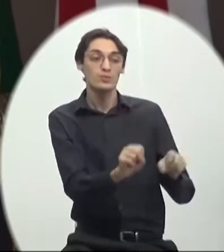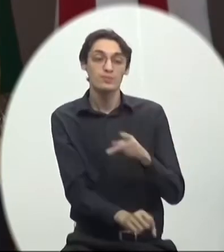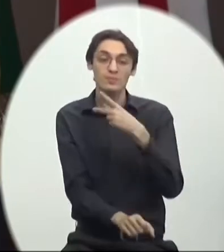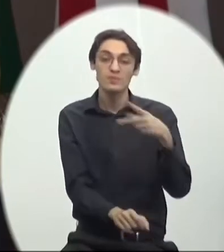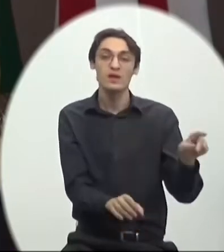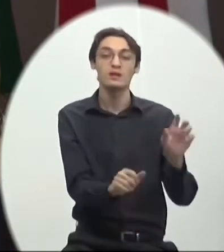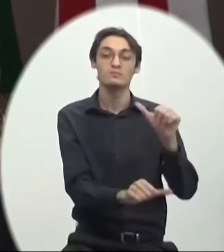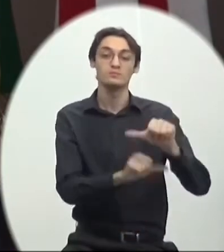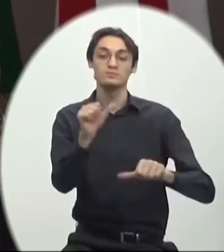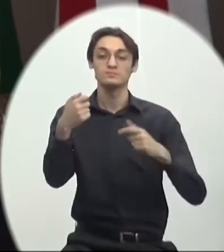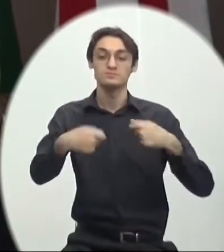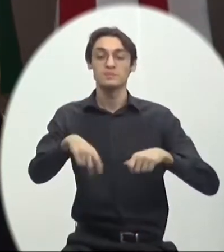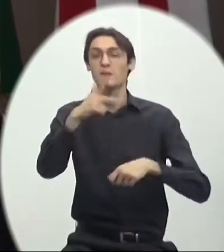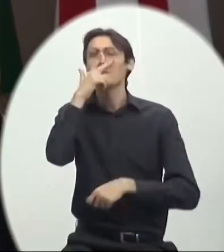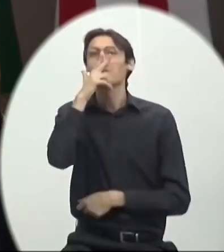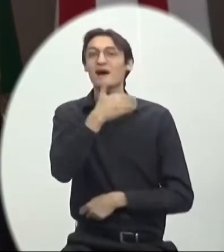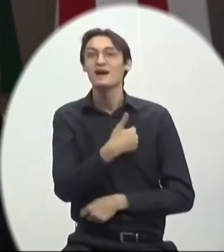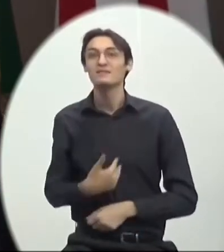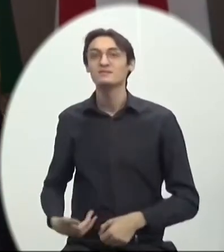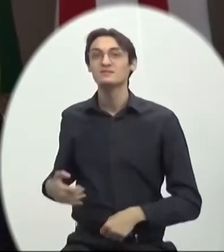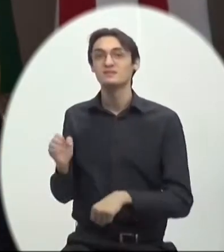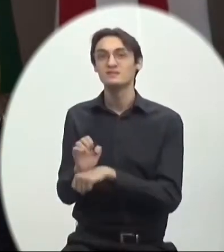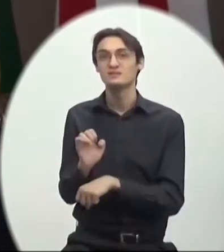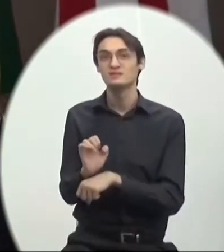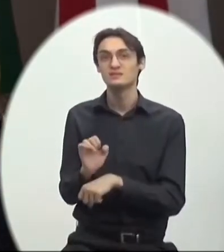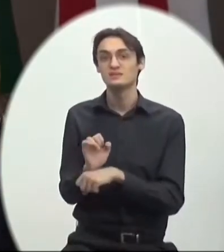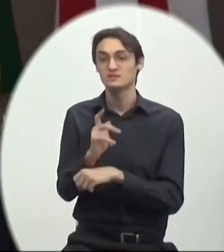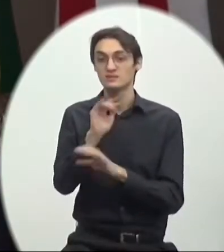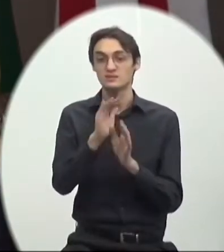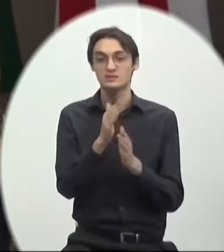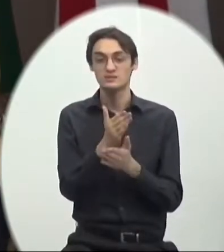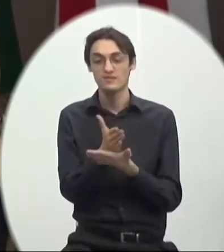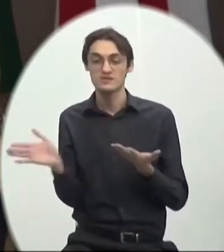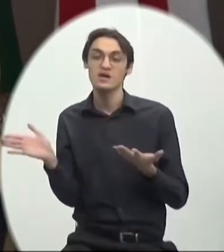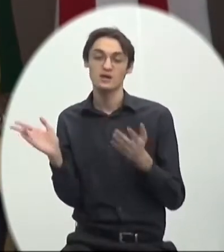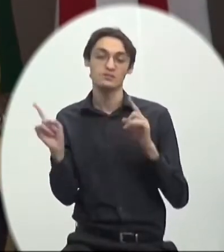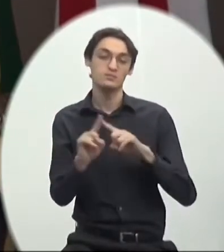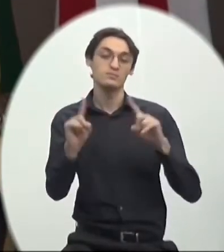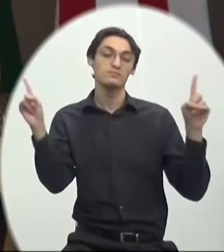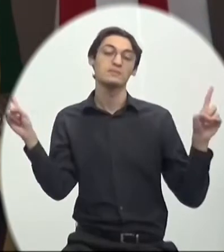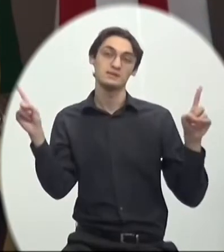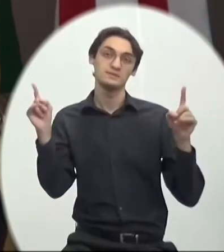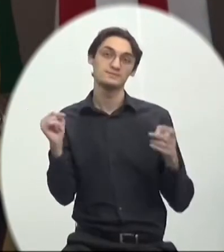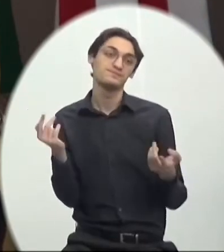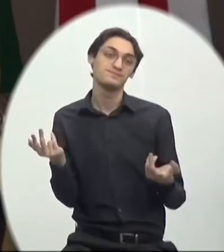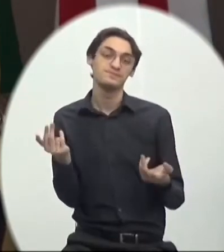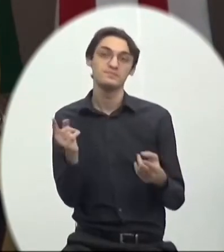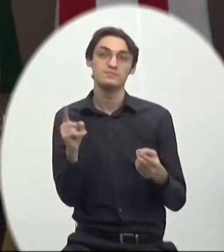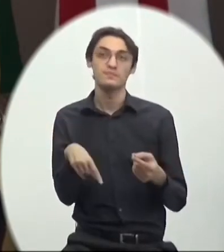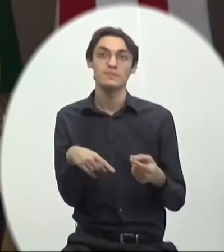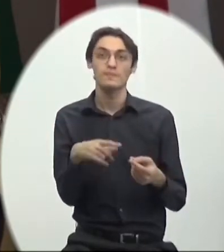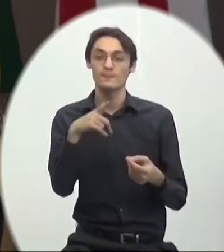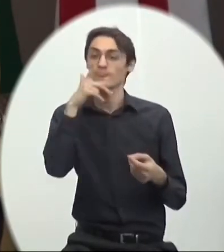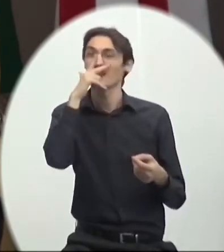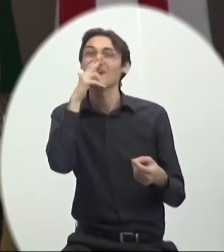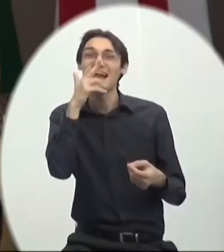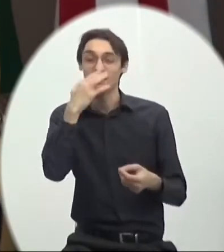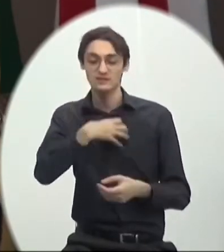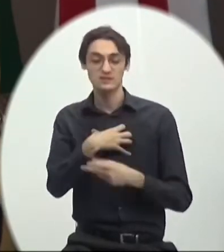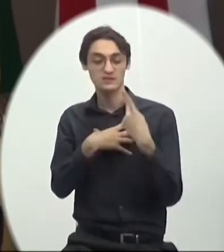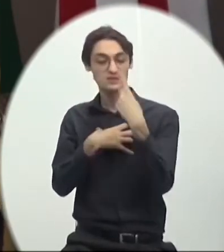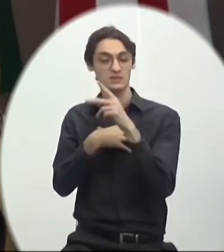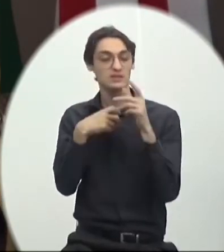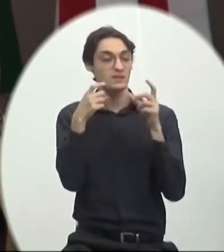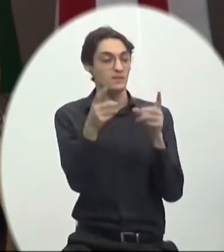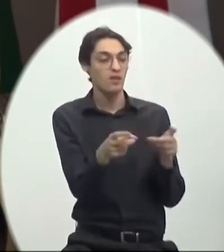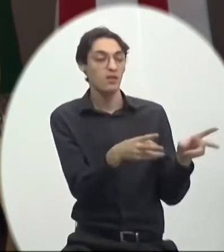Porque parece que o governo do Estado, bom, já está afastado, mas parece que eles querem mesmo é deixar as pessoas morrerem na